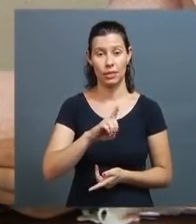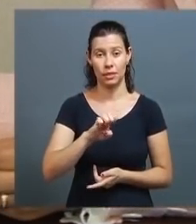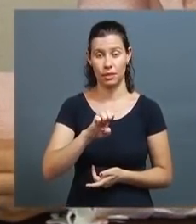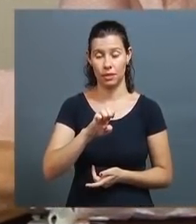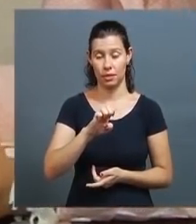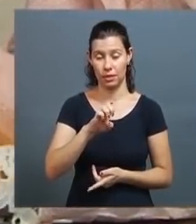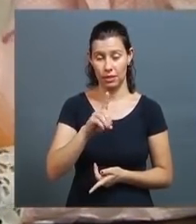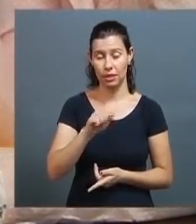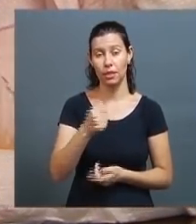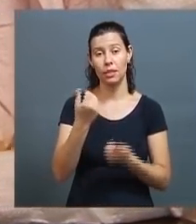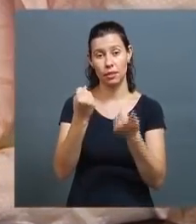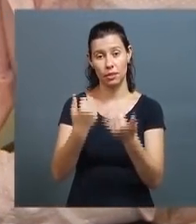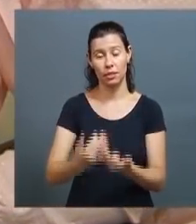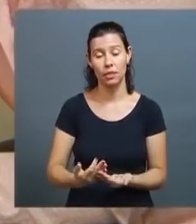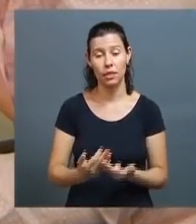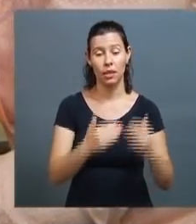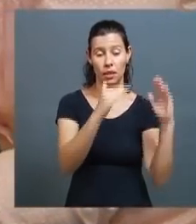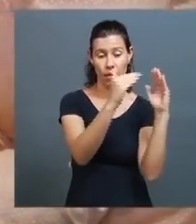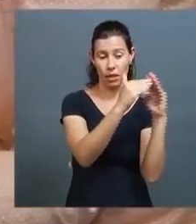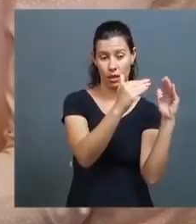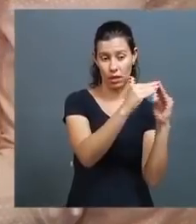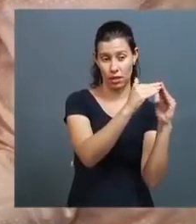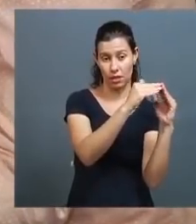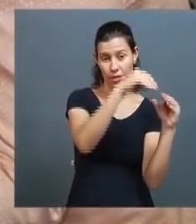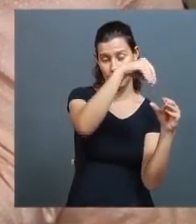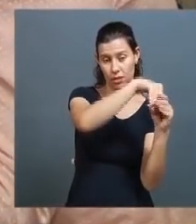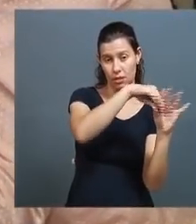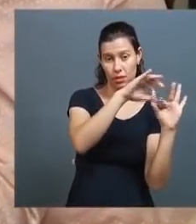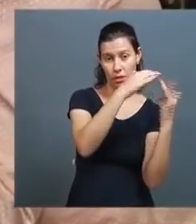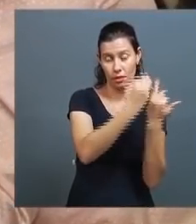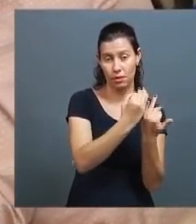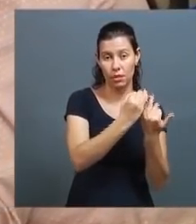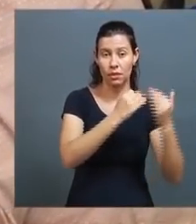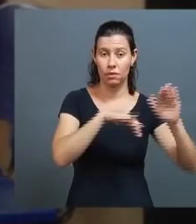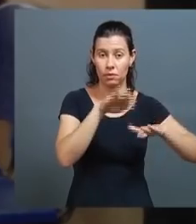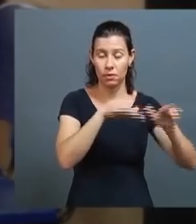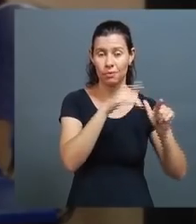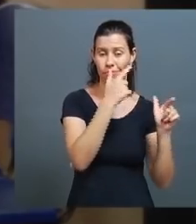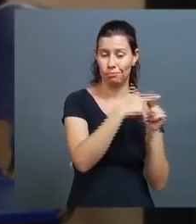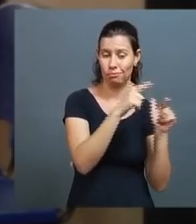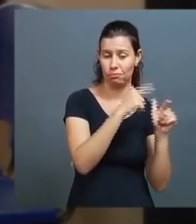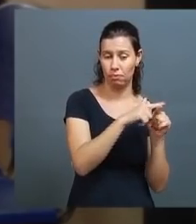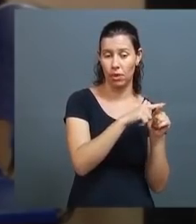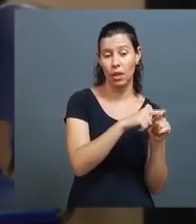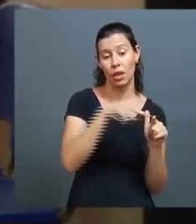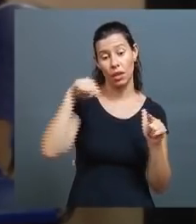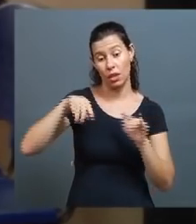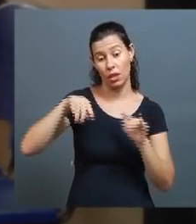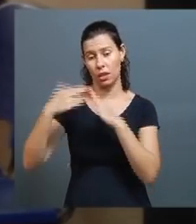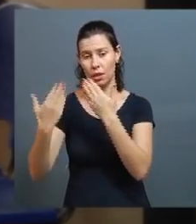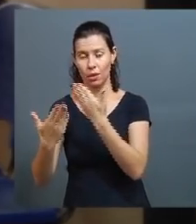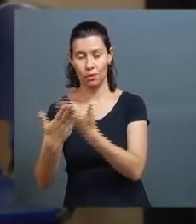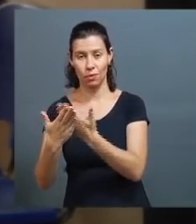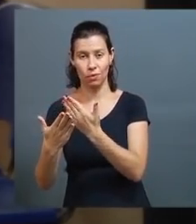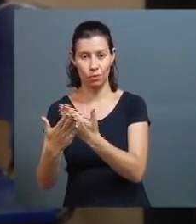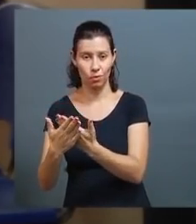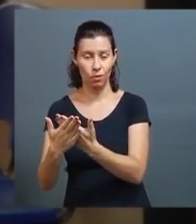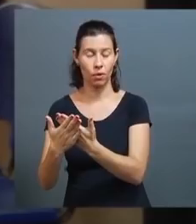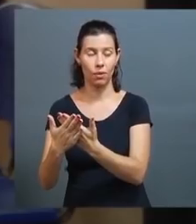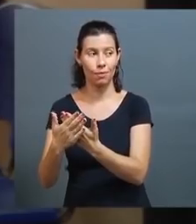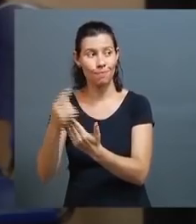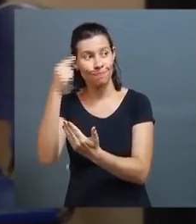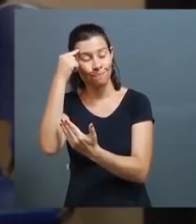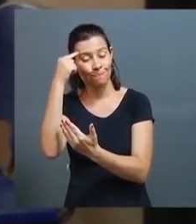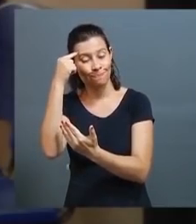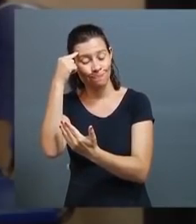os casos em que o ambiente onde a criança vive prejudica o desempenho dela. Entendendo que o indivíduo está inserido no contexto e